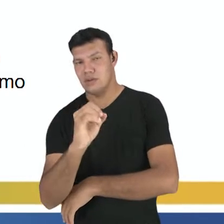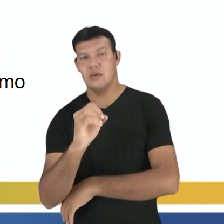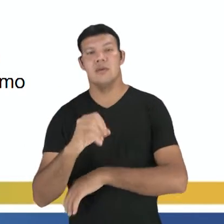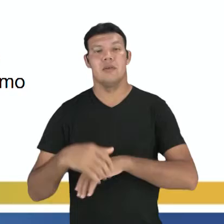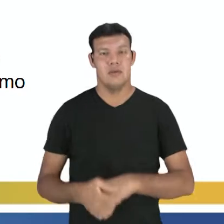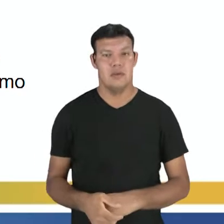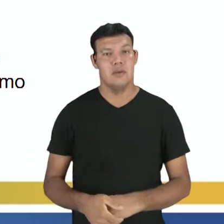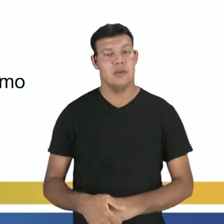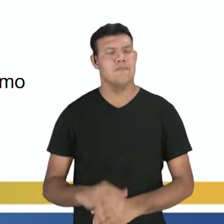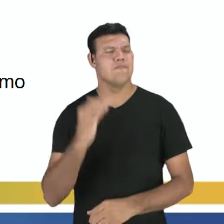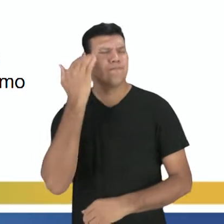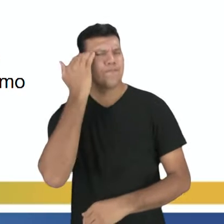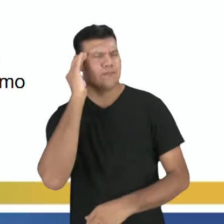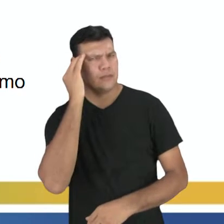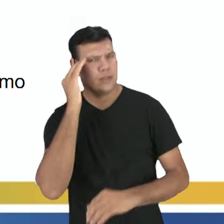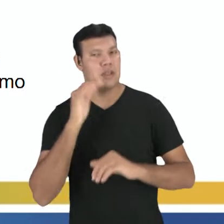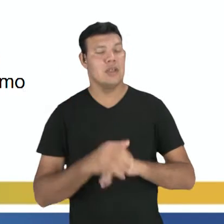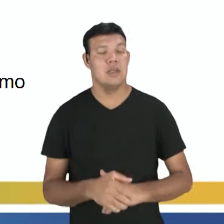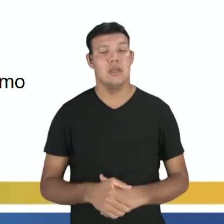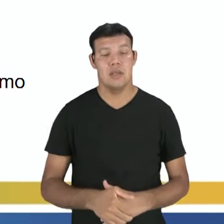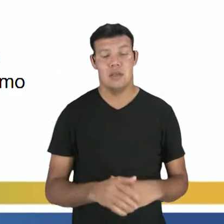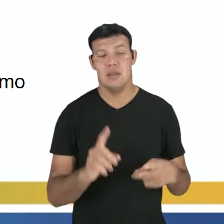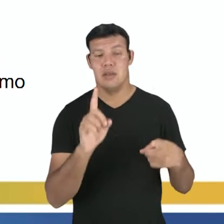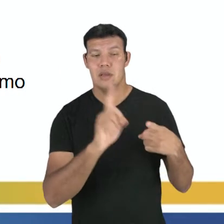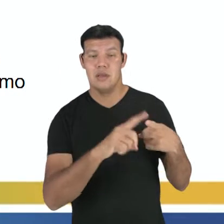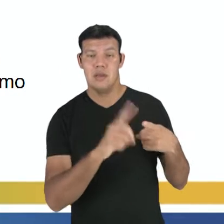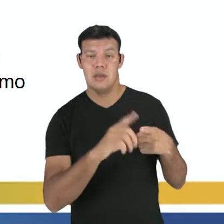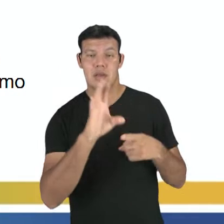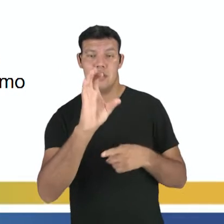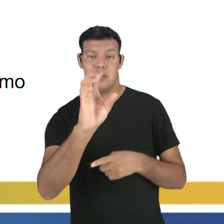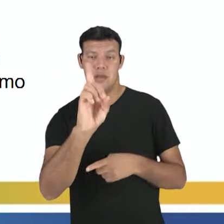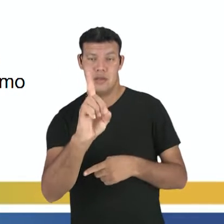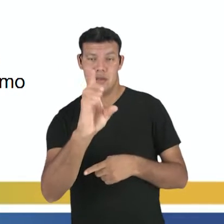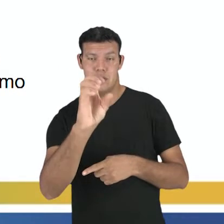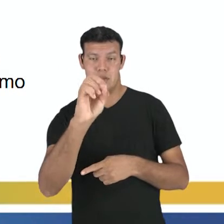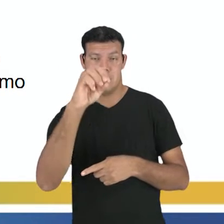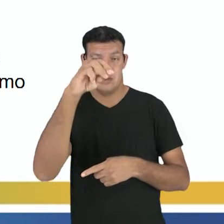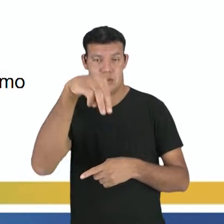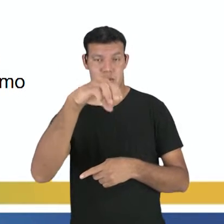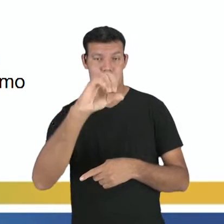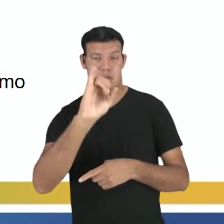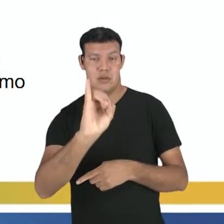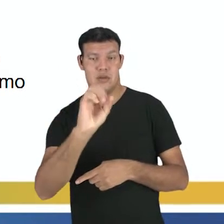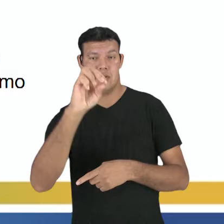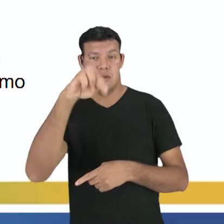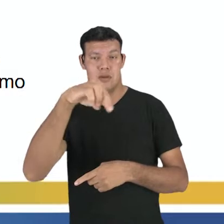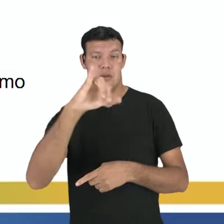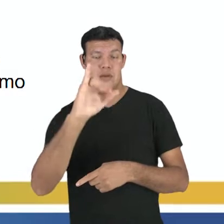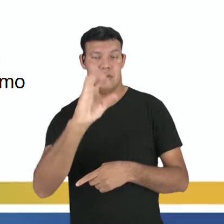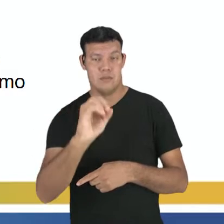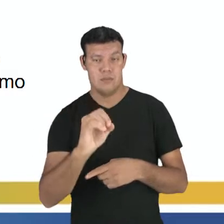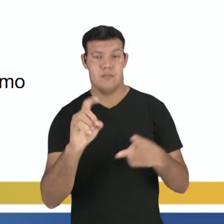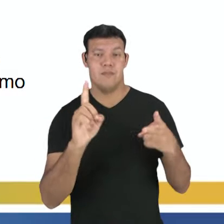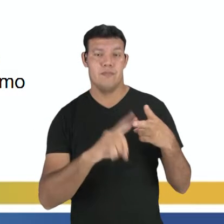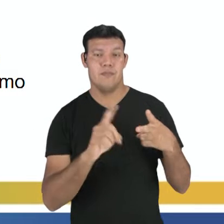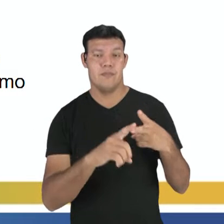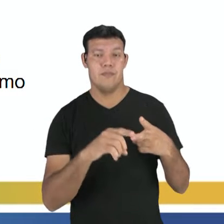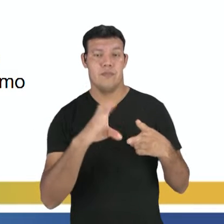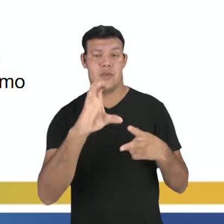são domínios, contradomínio e imagem, precisamos definir o que é função.